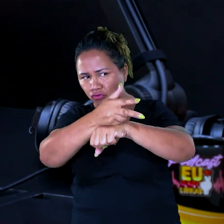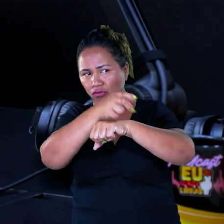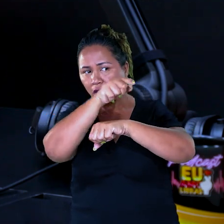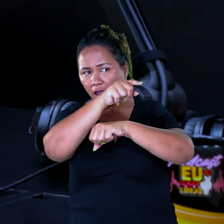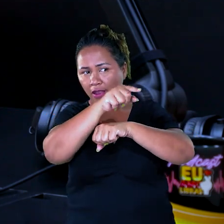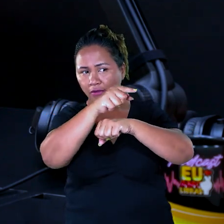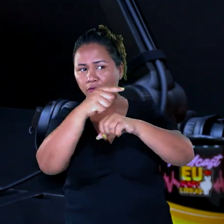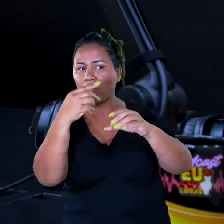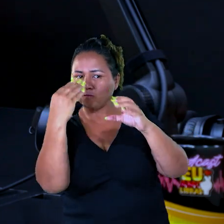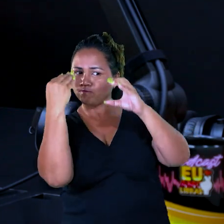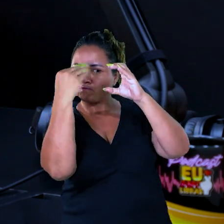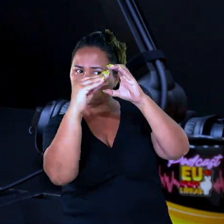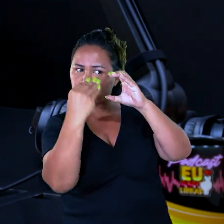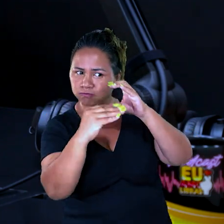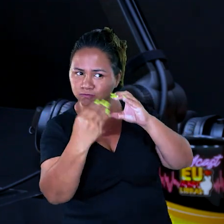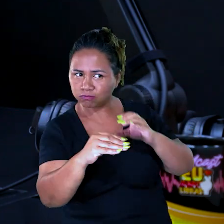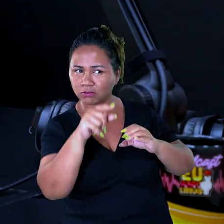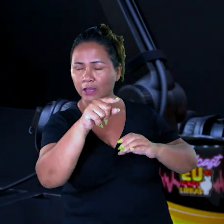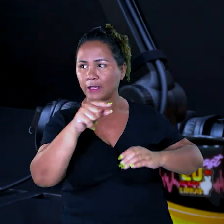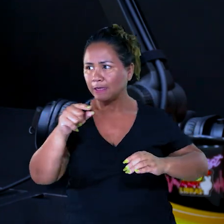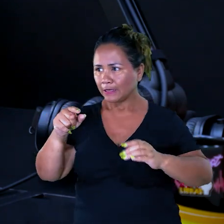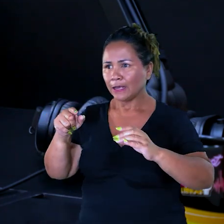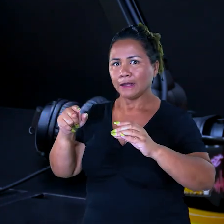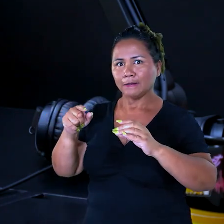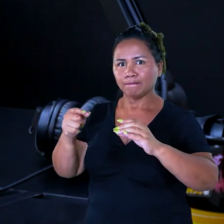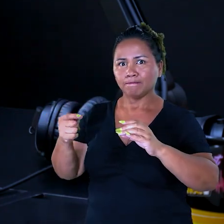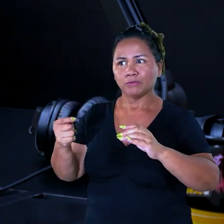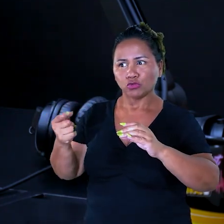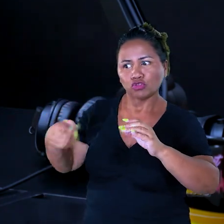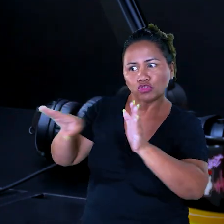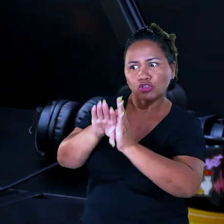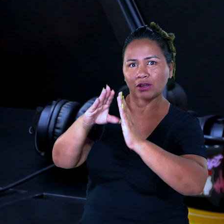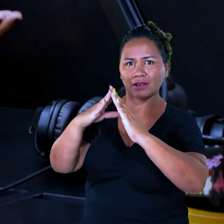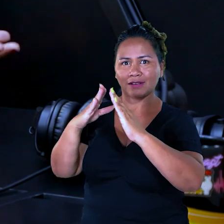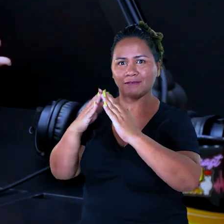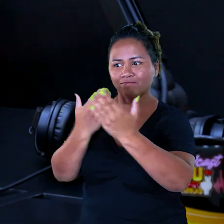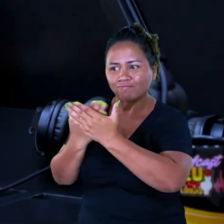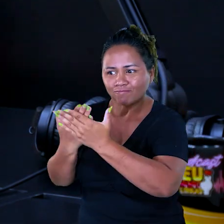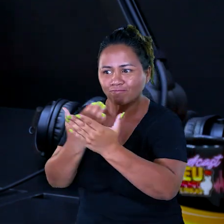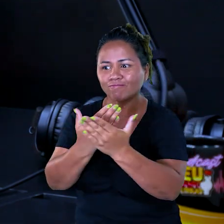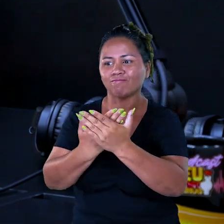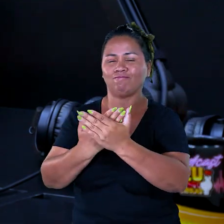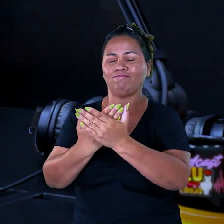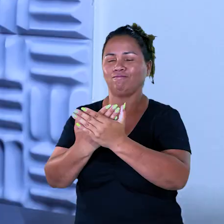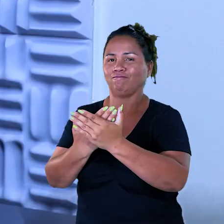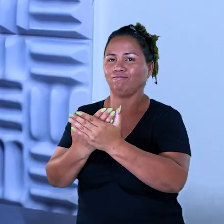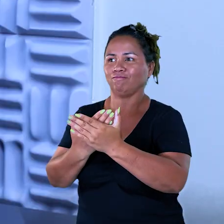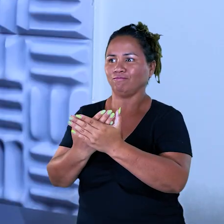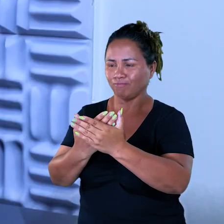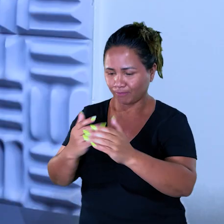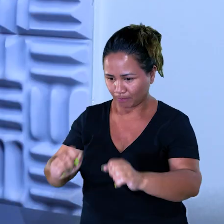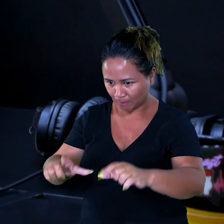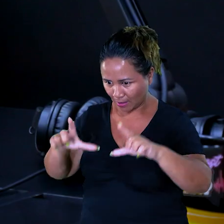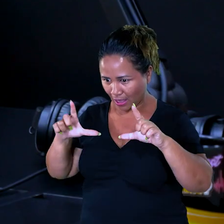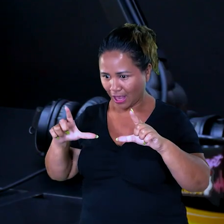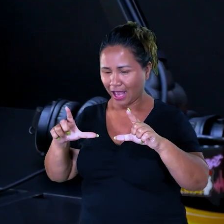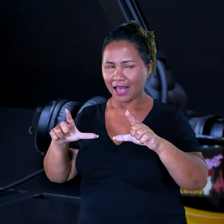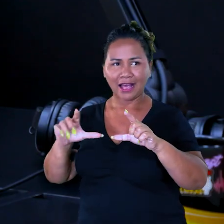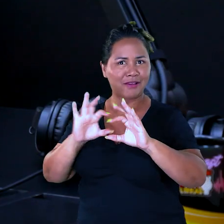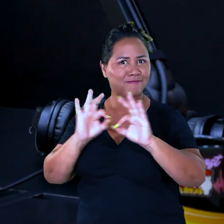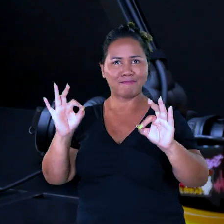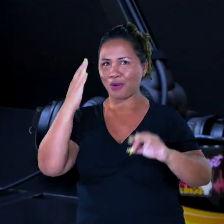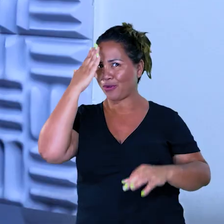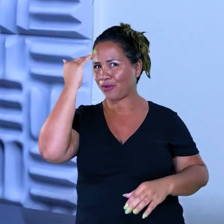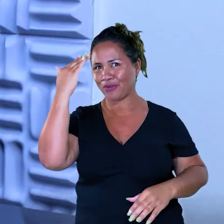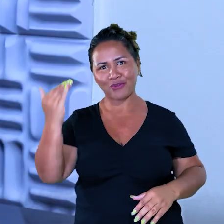ela aprendeu. E vamos fazer tipo para ela treinar, para ela ver se ela... No caso, uma futura avaliação que ela ia fazer. Então, foi assim que a gente